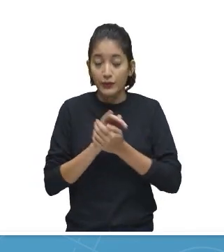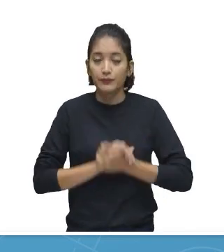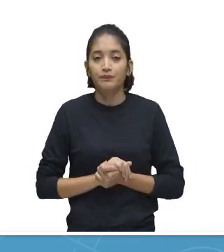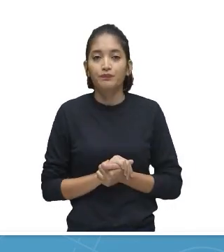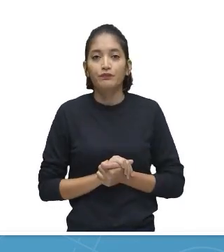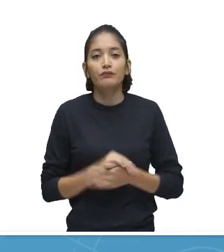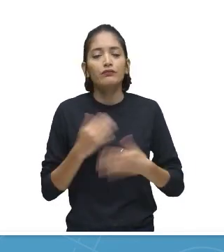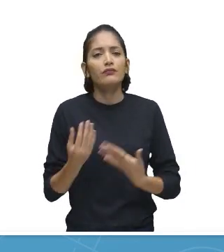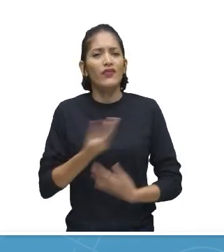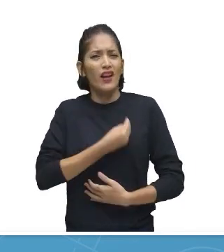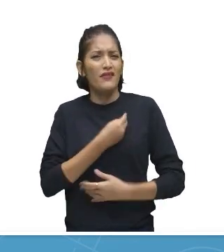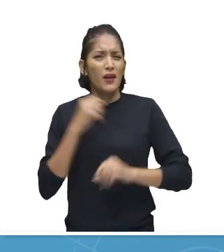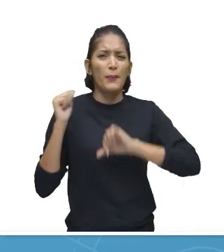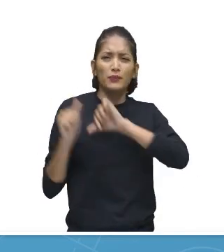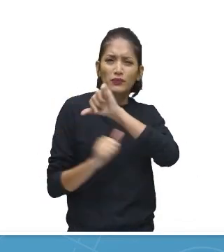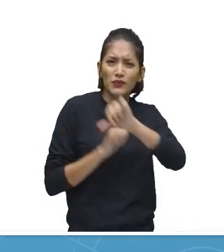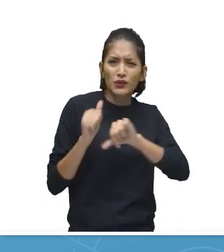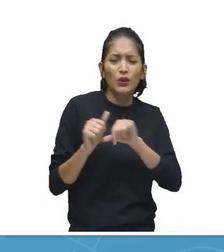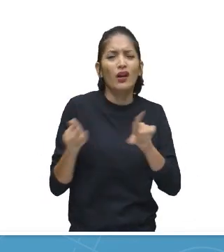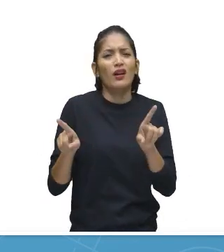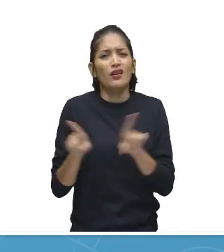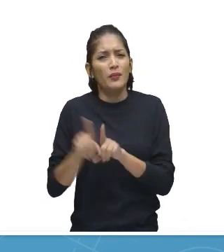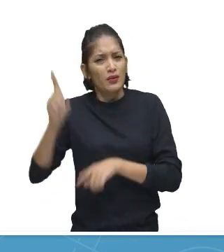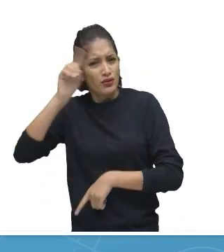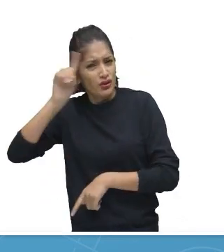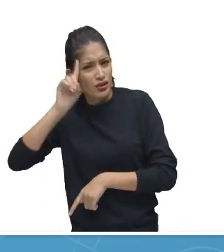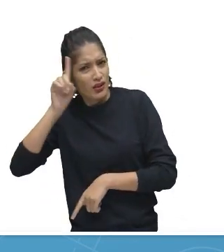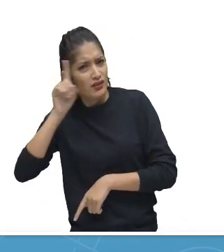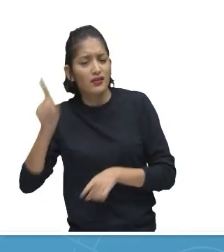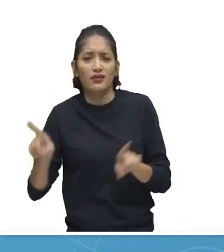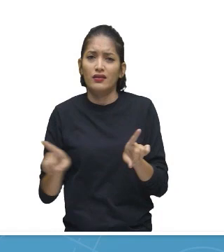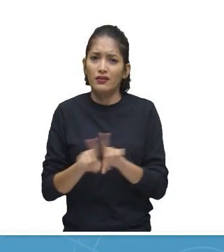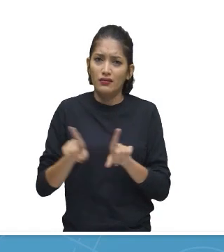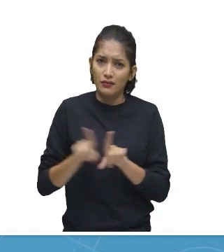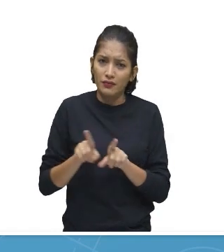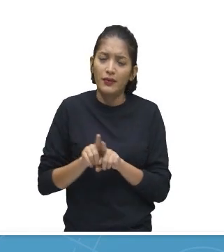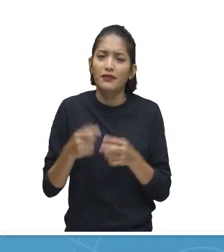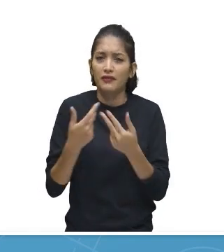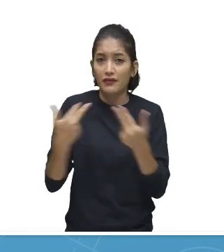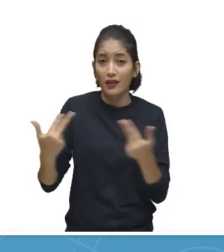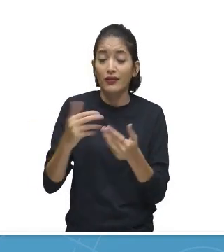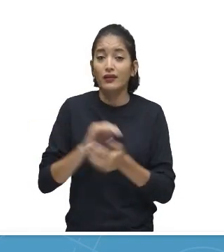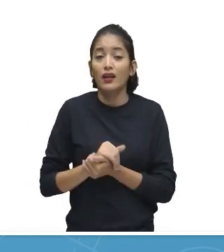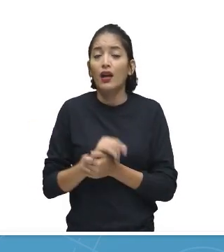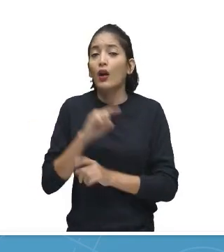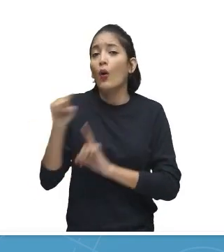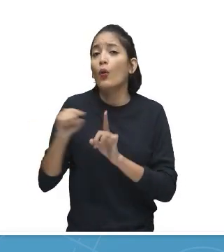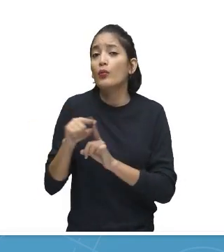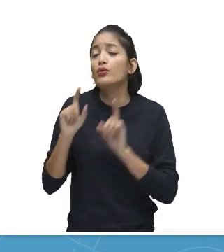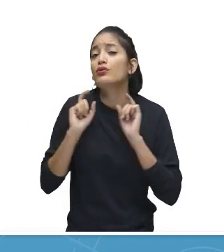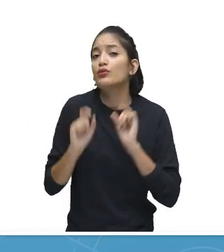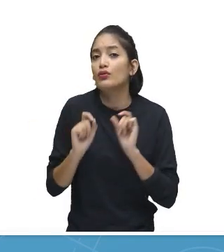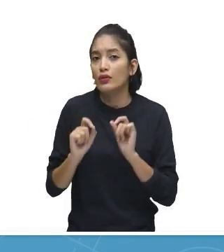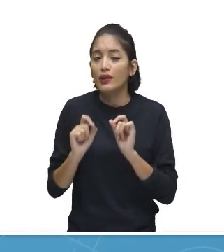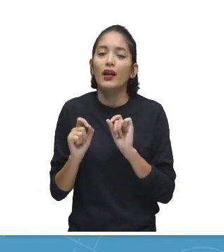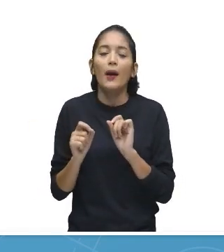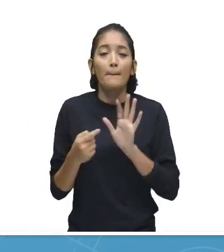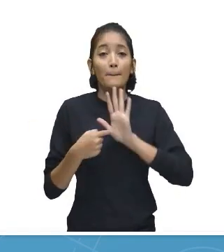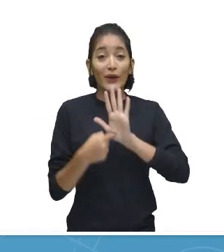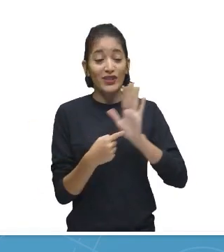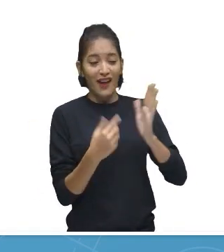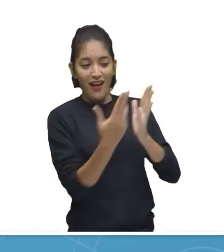nossa vida mudou? Com certeza a rotina de vocês mudou, a vida de vocês mudou. E a intenção é a gente trazer isso para a